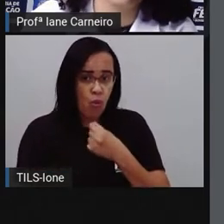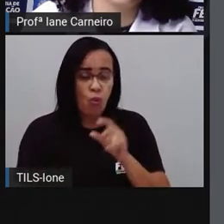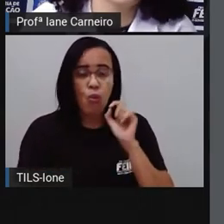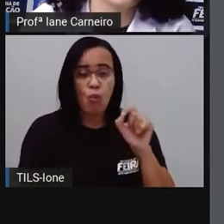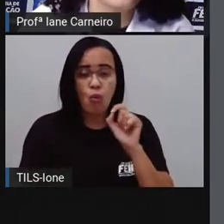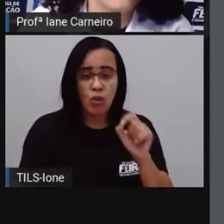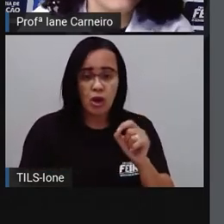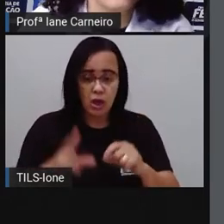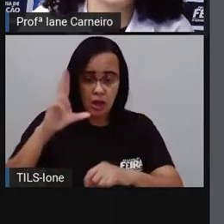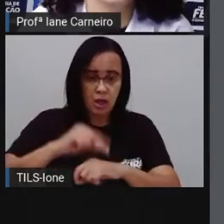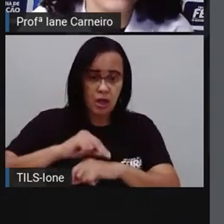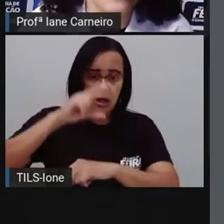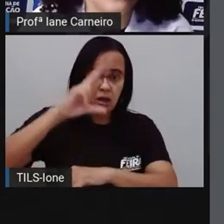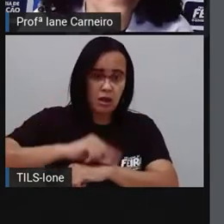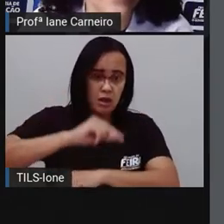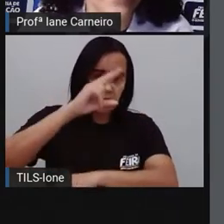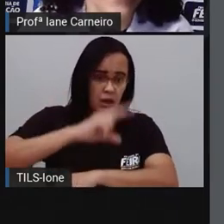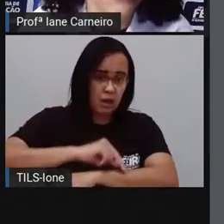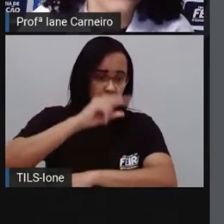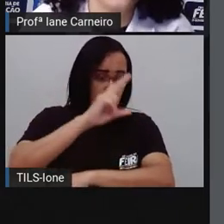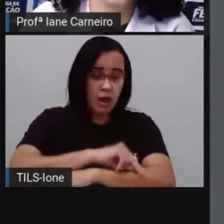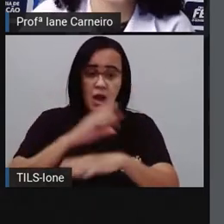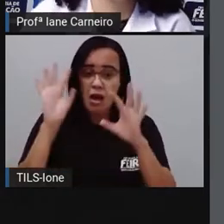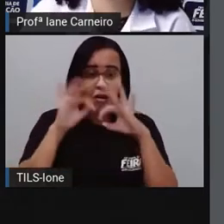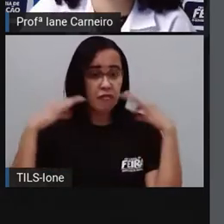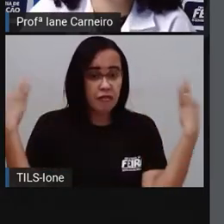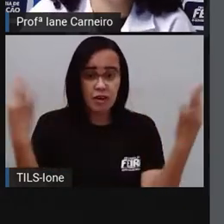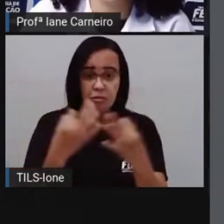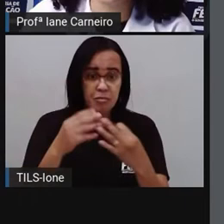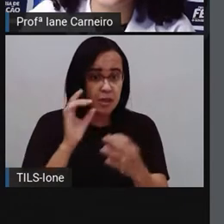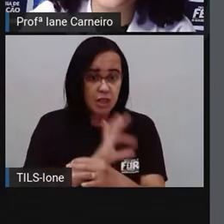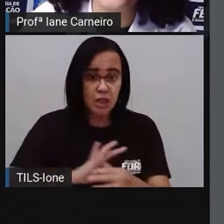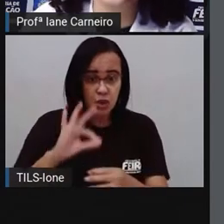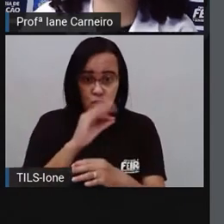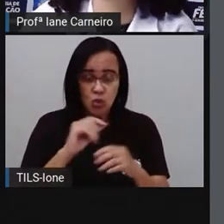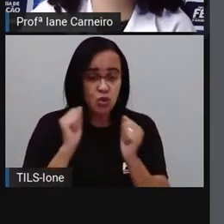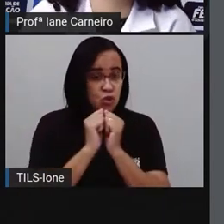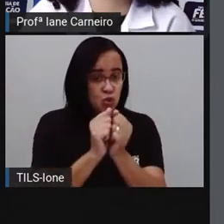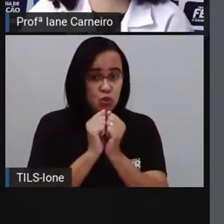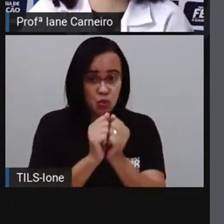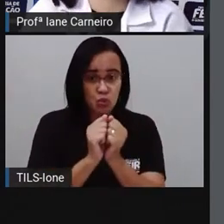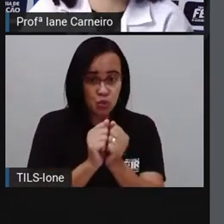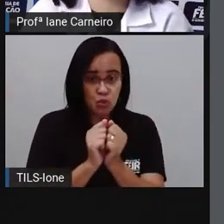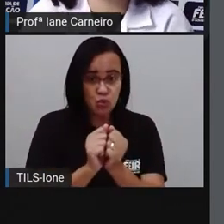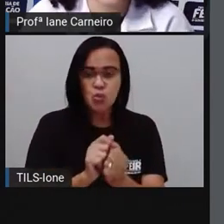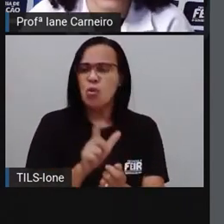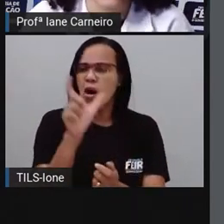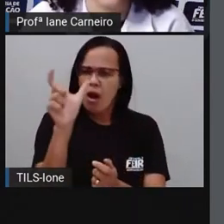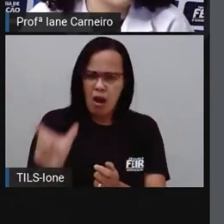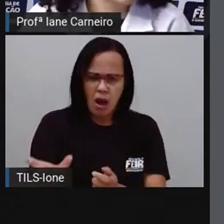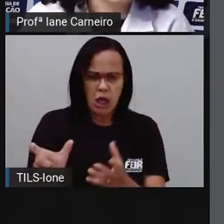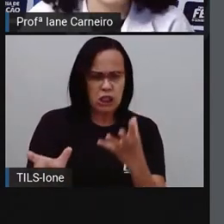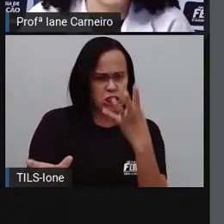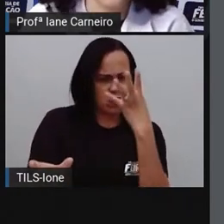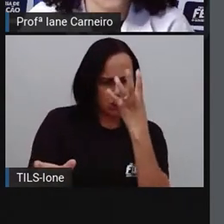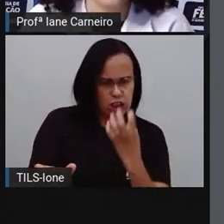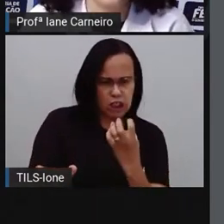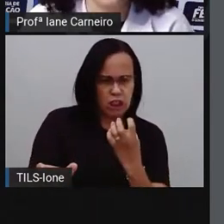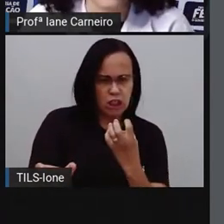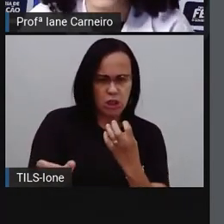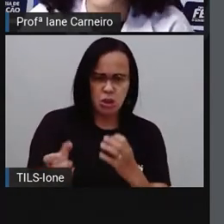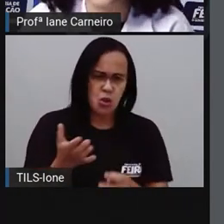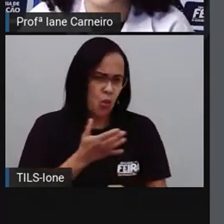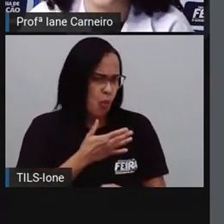Mas a família inteirinha. Ele é um senhor muito sério, que não